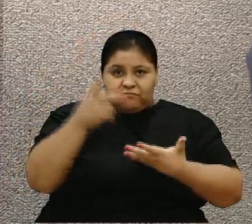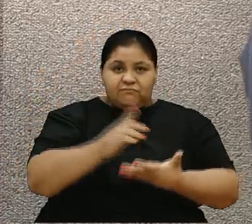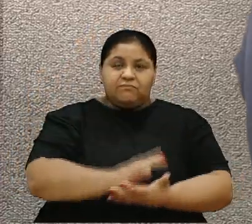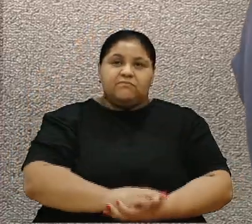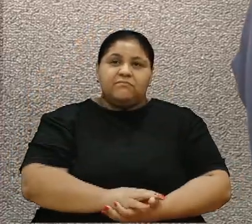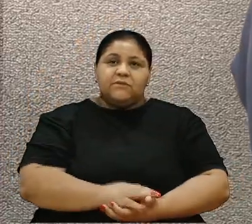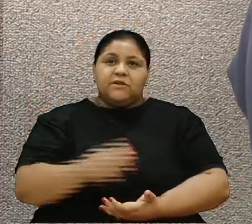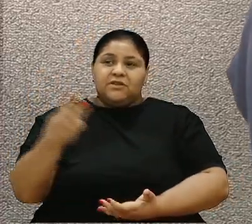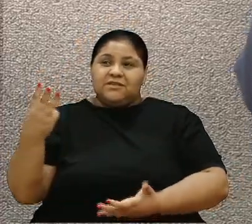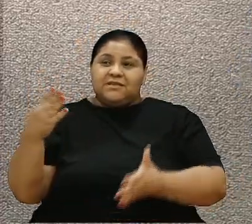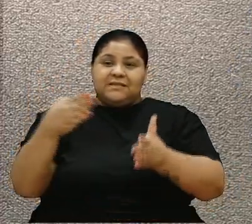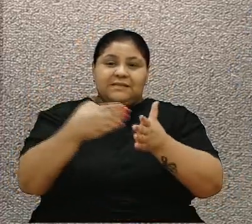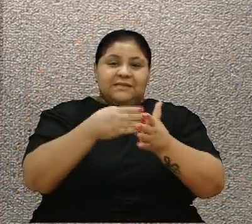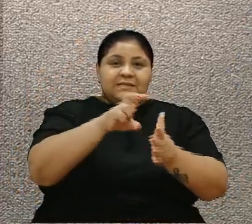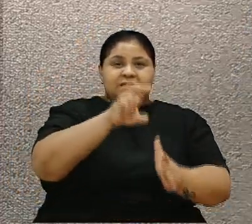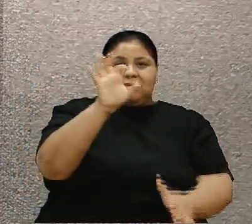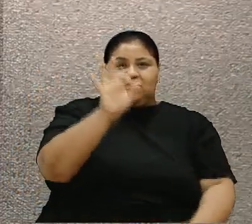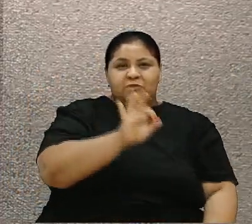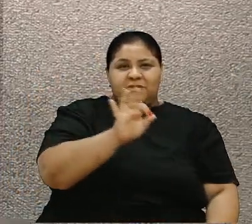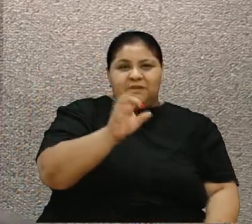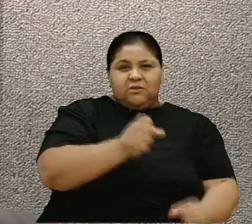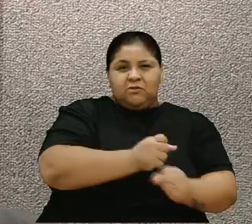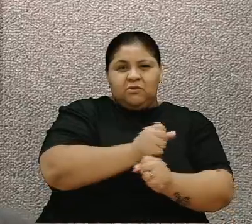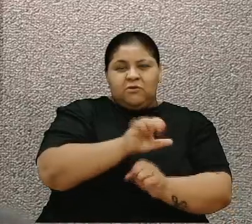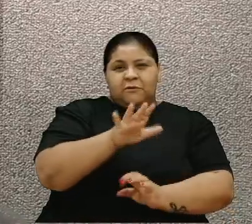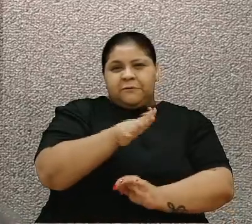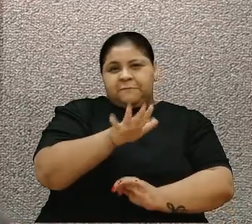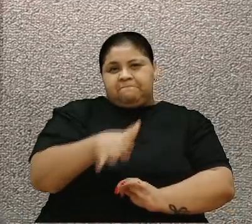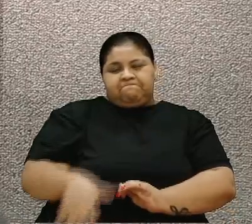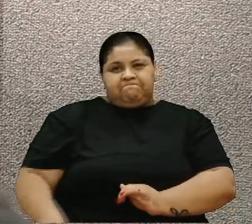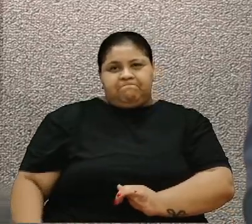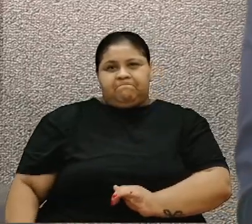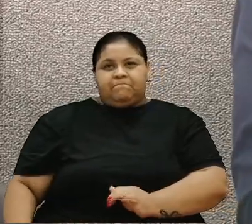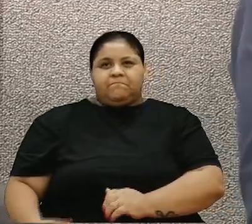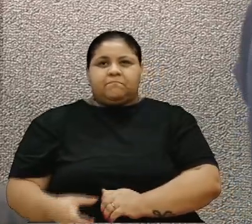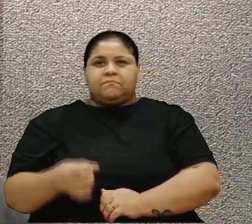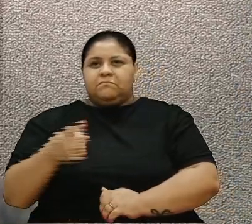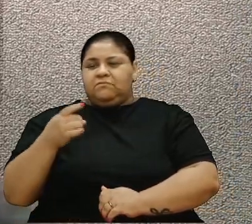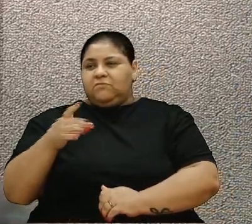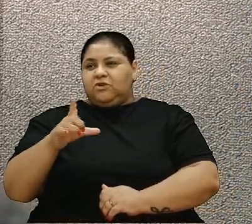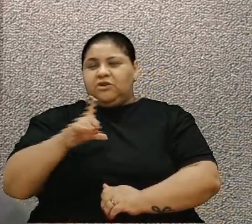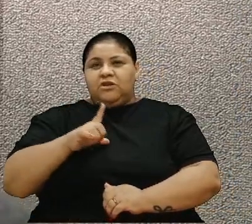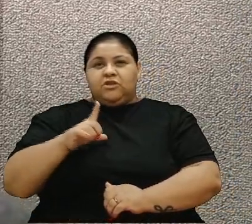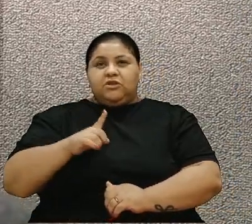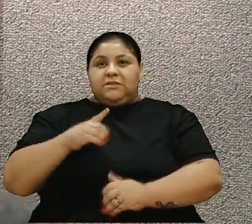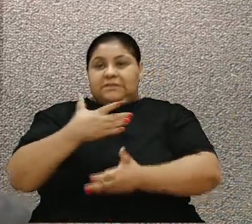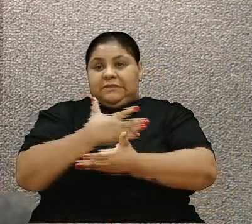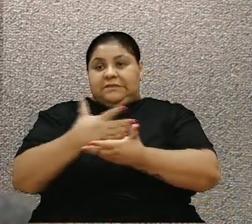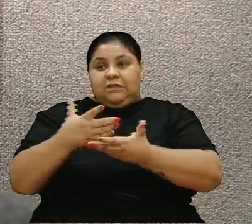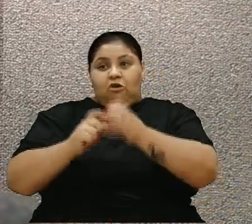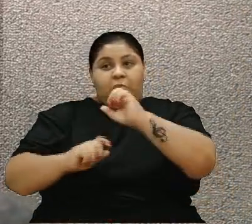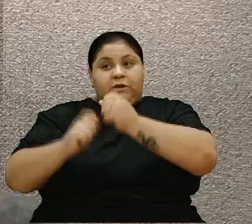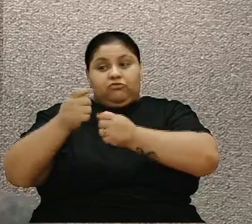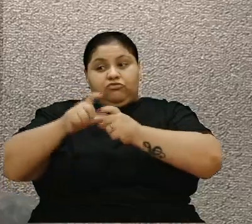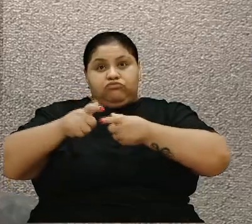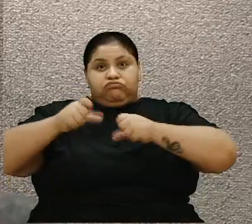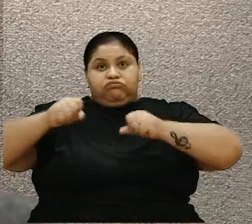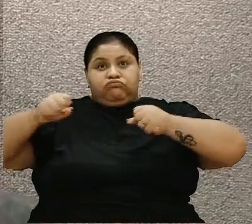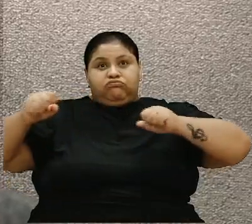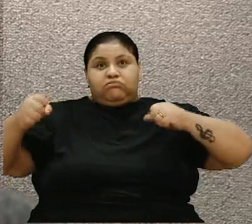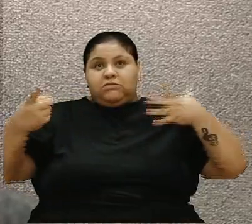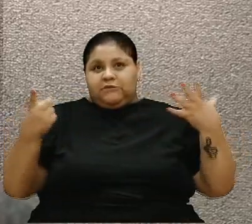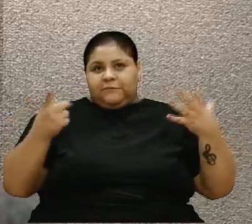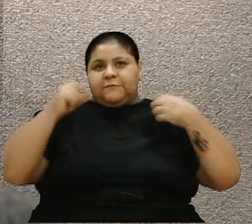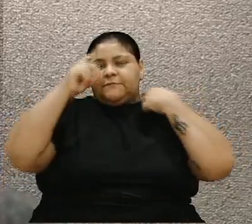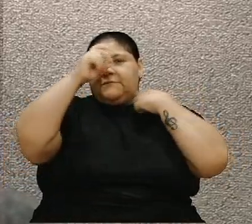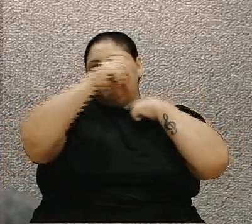3% a 5% ao ano, mais ou menos. A não ser que venha uma grande indústria para cá, vereador Estela. Dificilmente